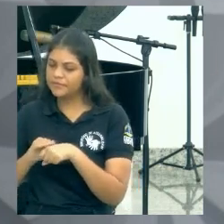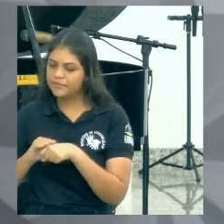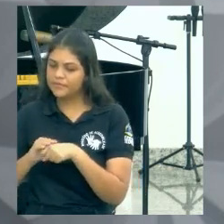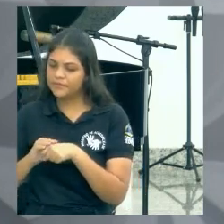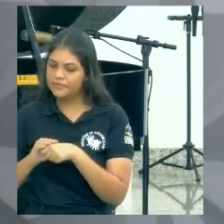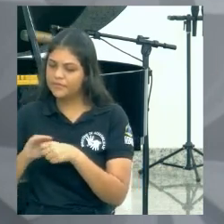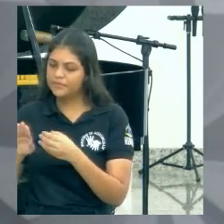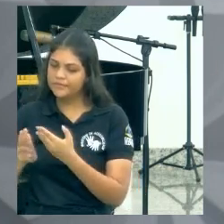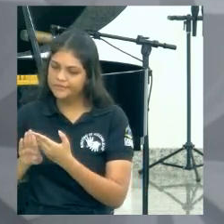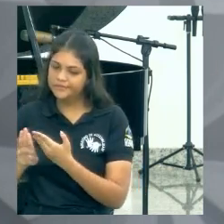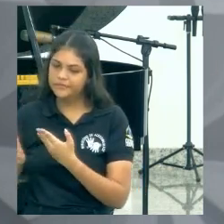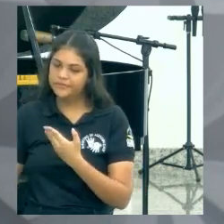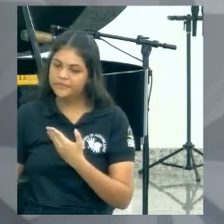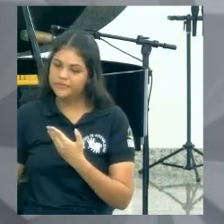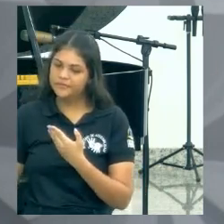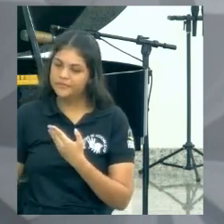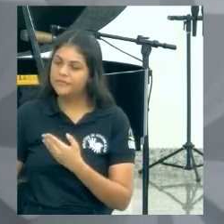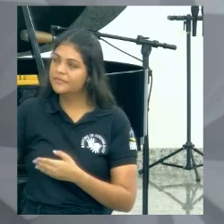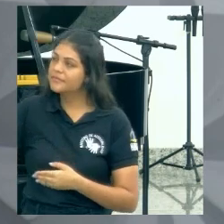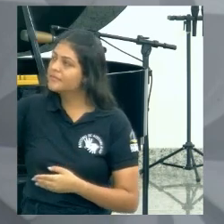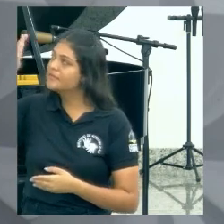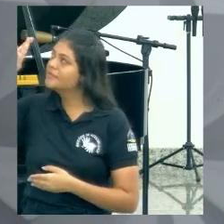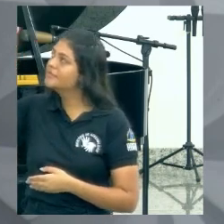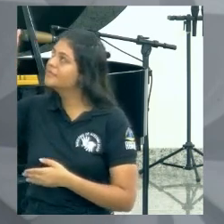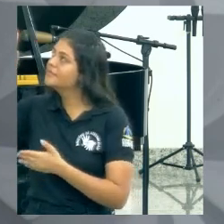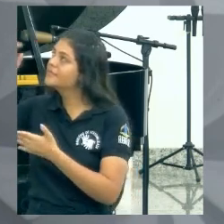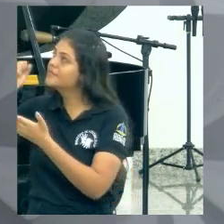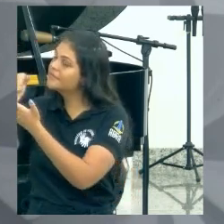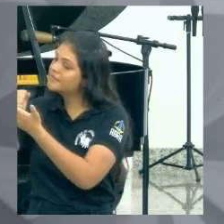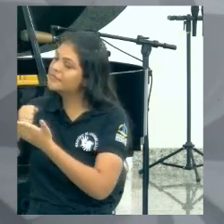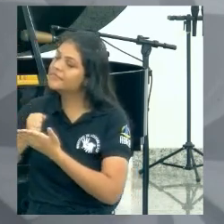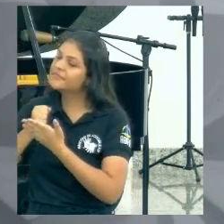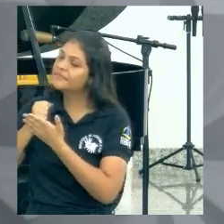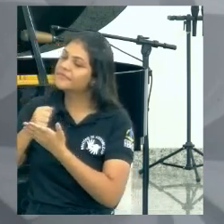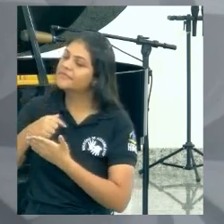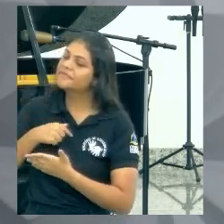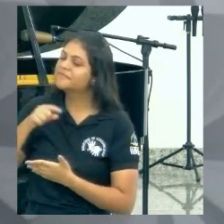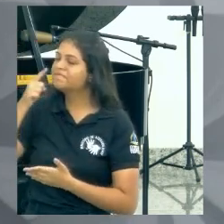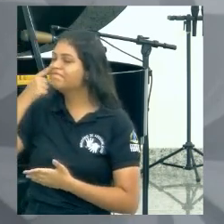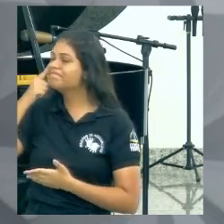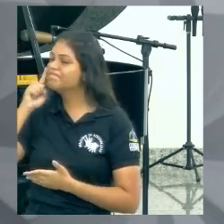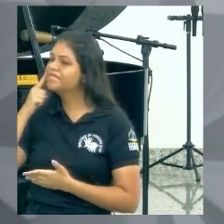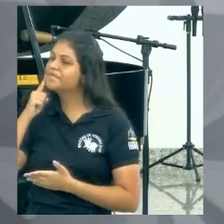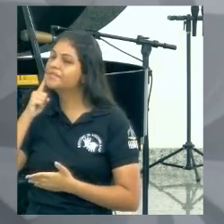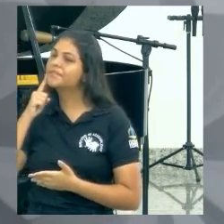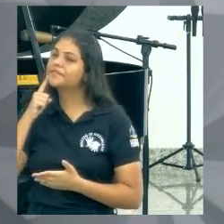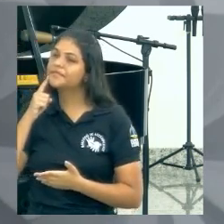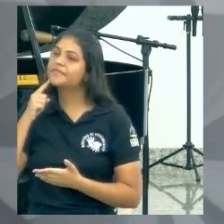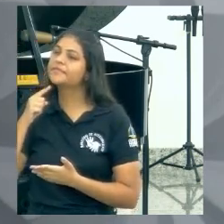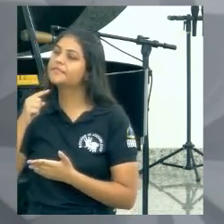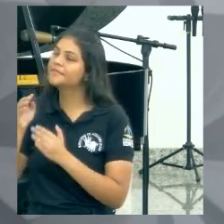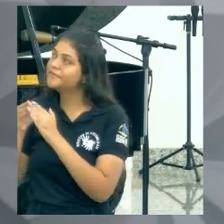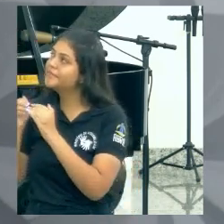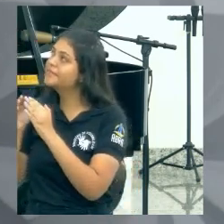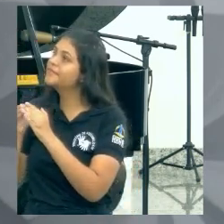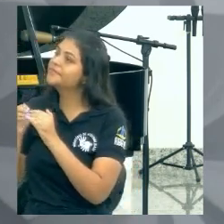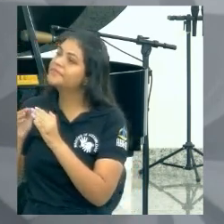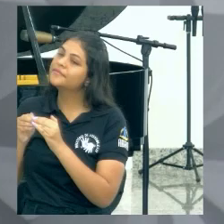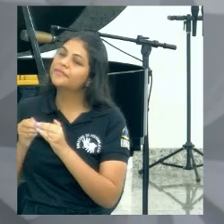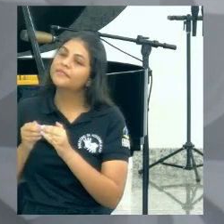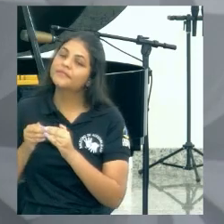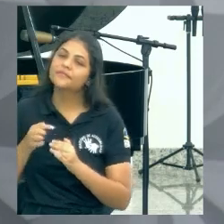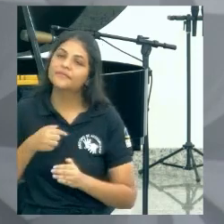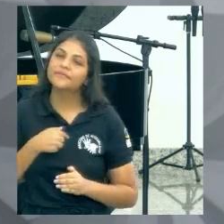afastaram. E eu disse, Senhor, me dá sabedoria e me ajuda para eu não chorar. Eu pedia muito a Deus para não chorar. Em